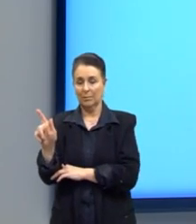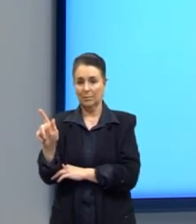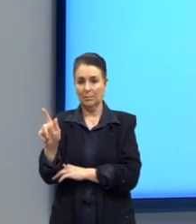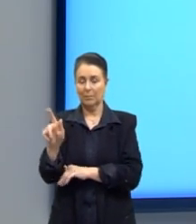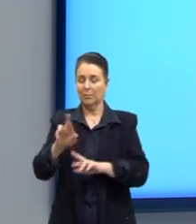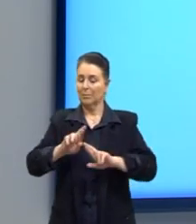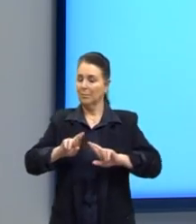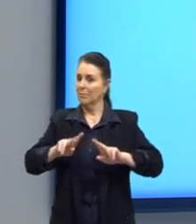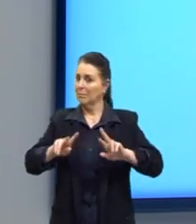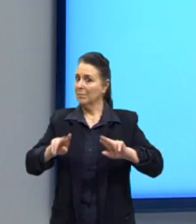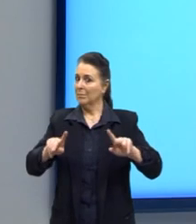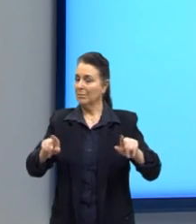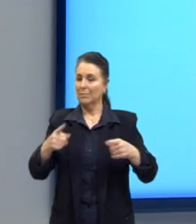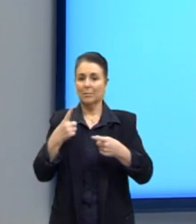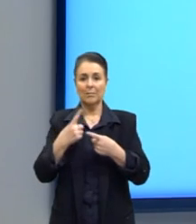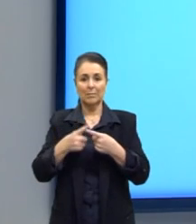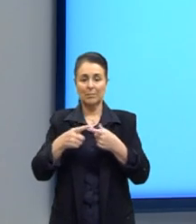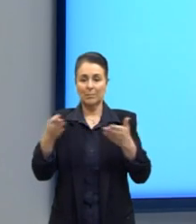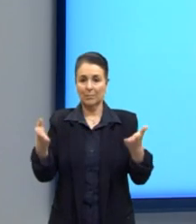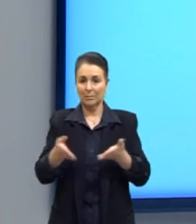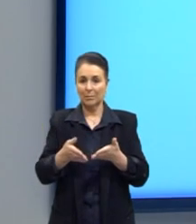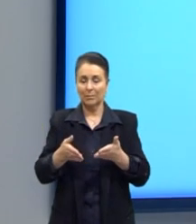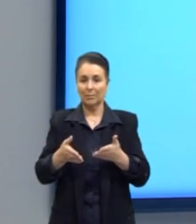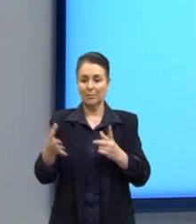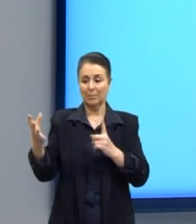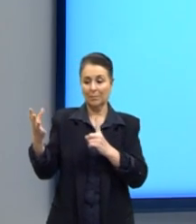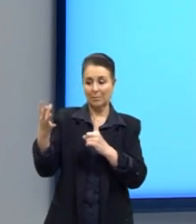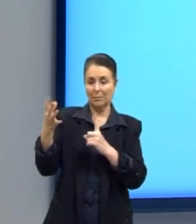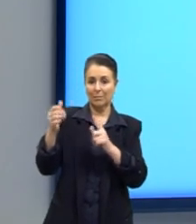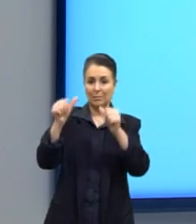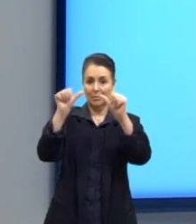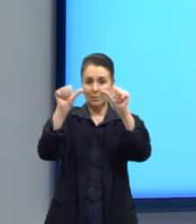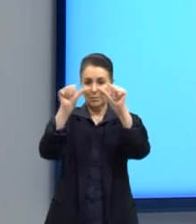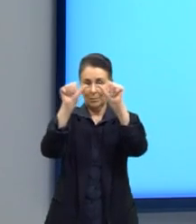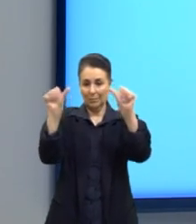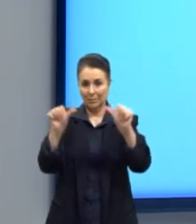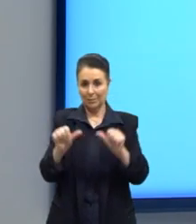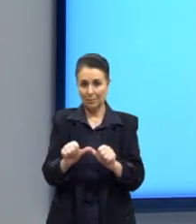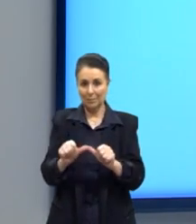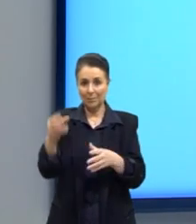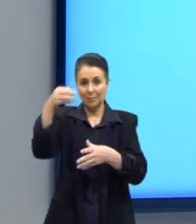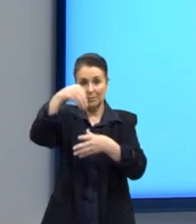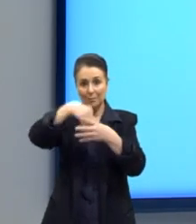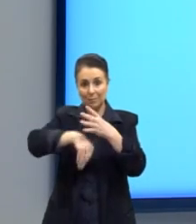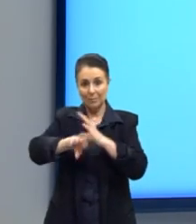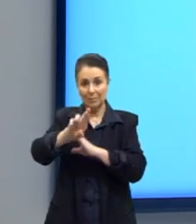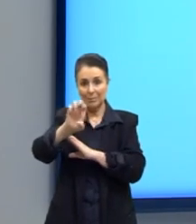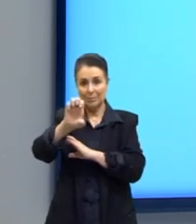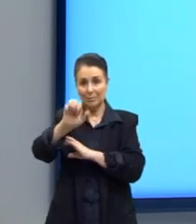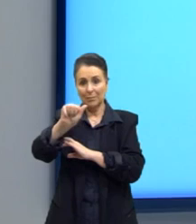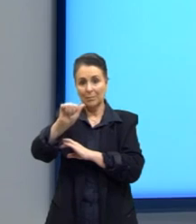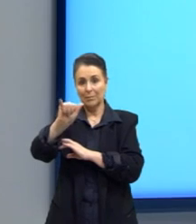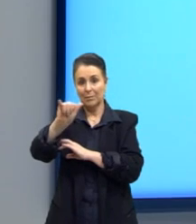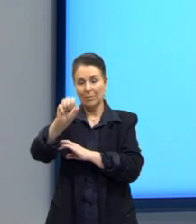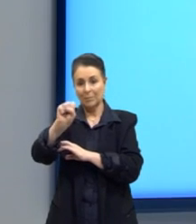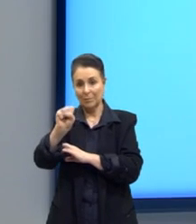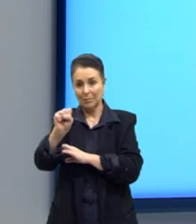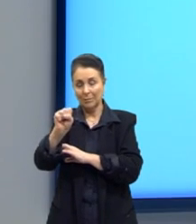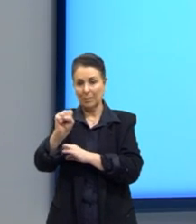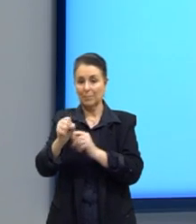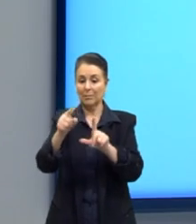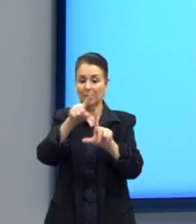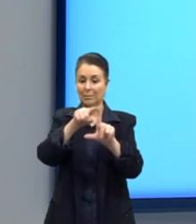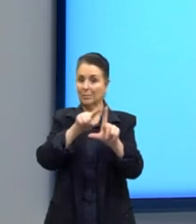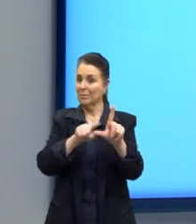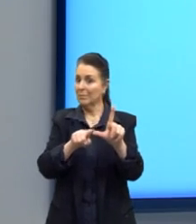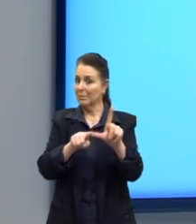bem diferente porque agora a imagem ela está contida nos reais enquanto a função seno e cosseno a imagem eram